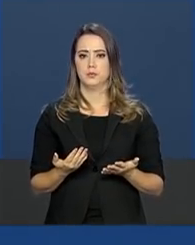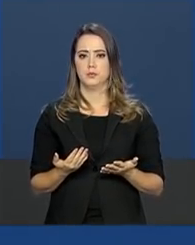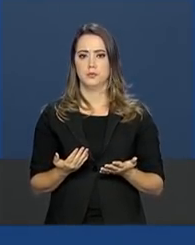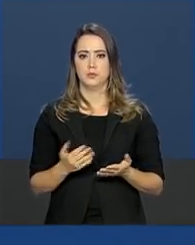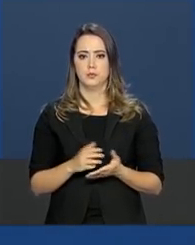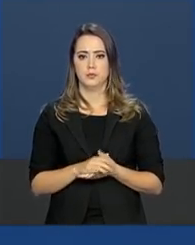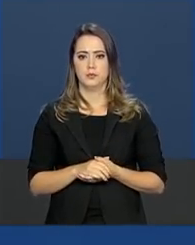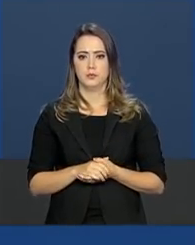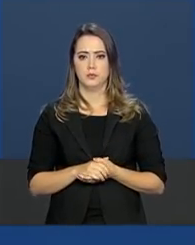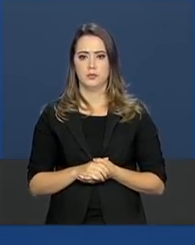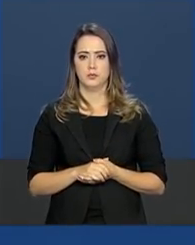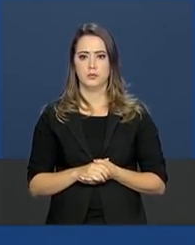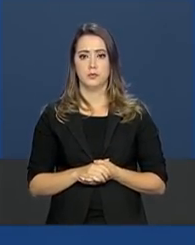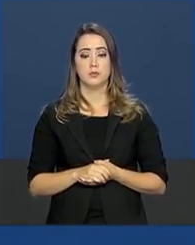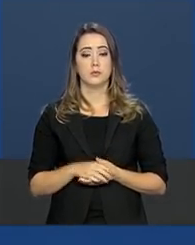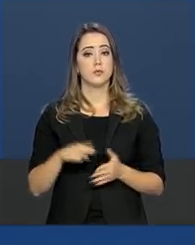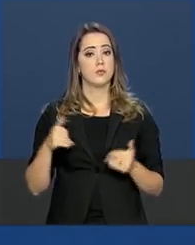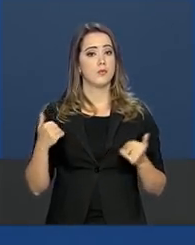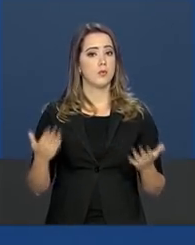Beltrame e todos,